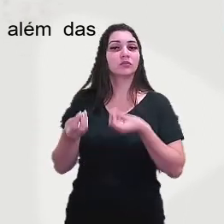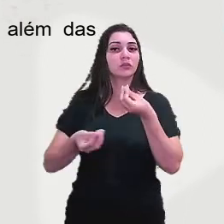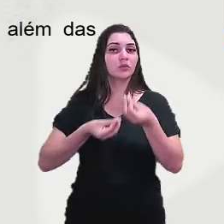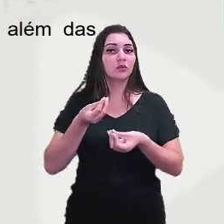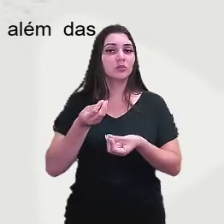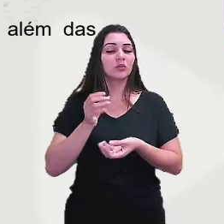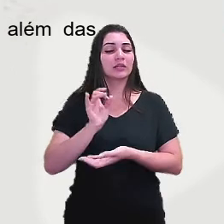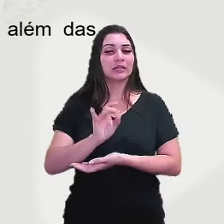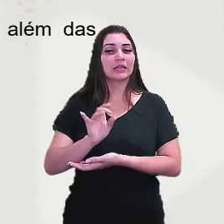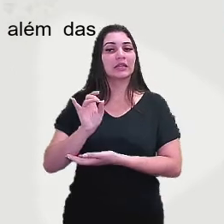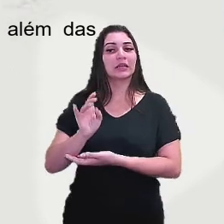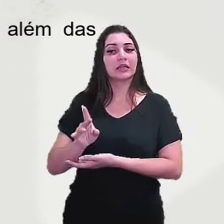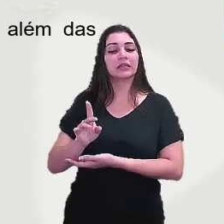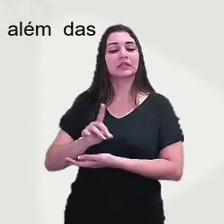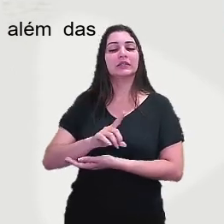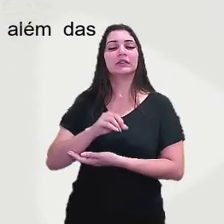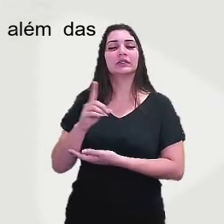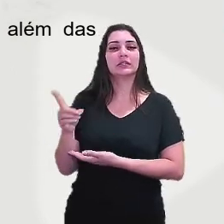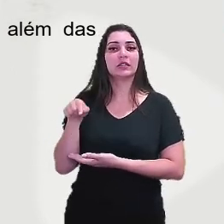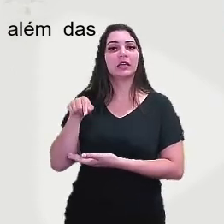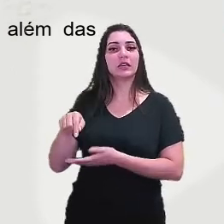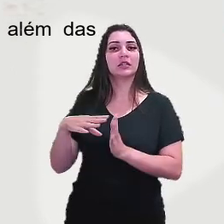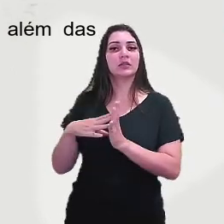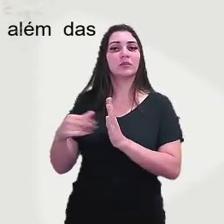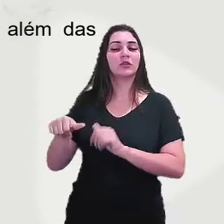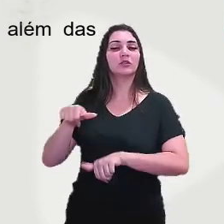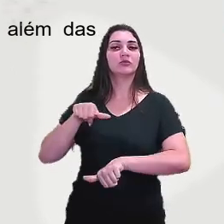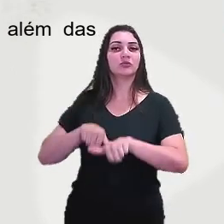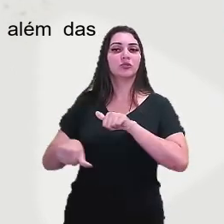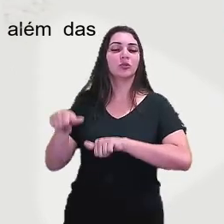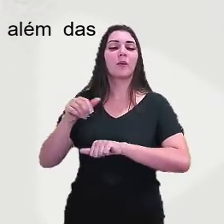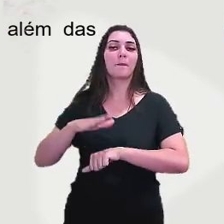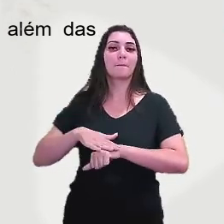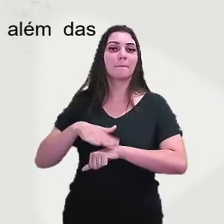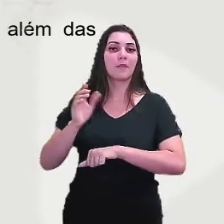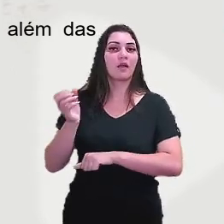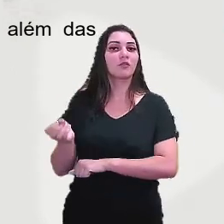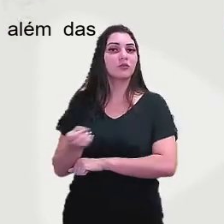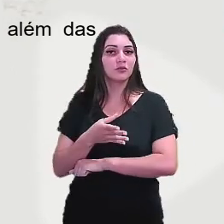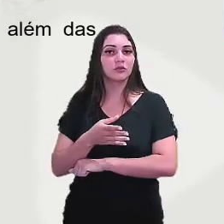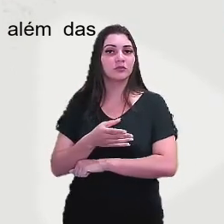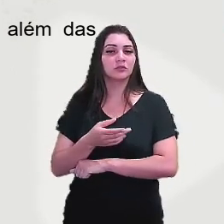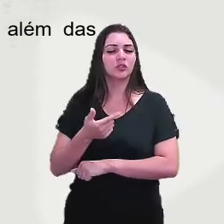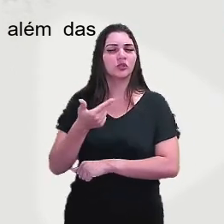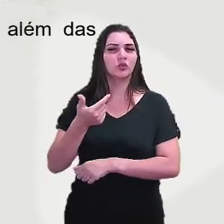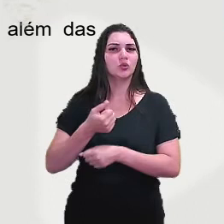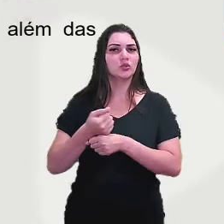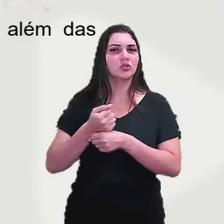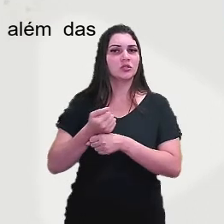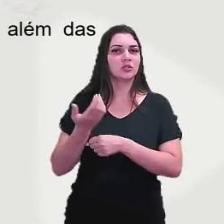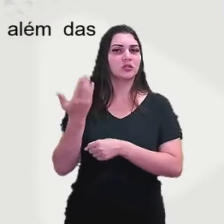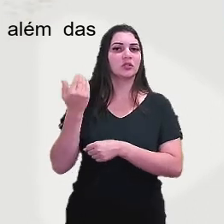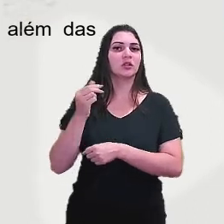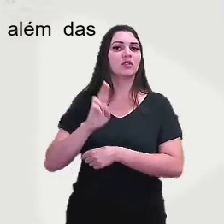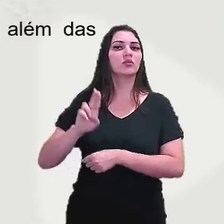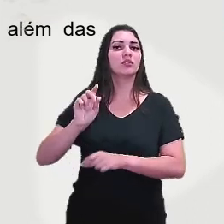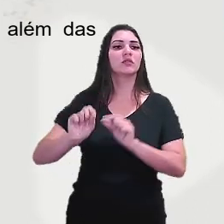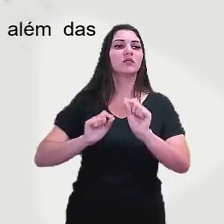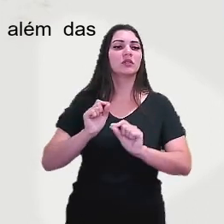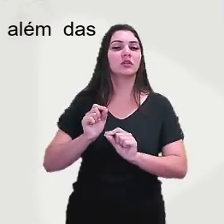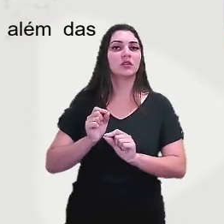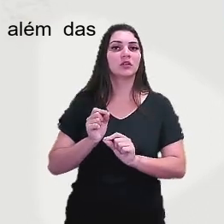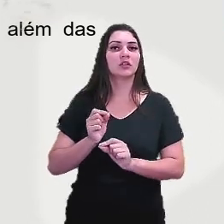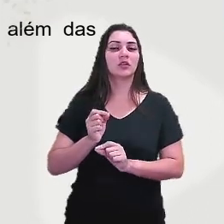E cada dia esse modelo é revolucionado, cada dia chega um modelo mais novo. Há uns 2 anos atrás, a gente tinha o quê? A gente usava a